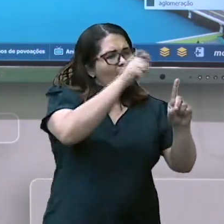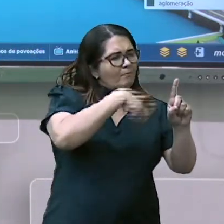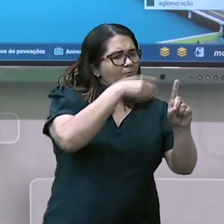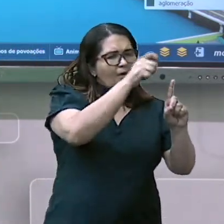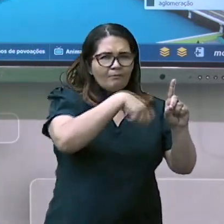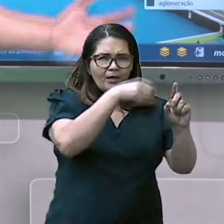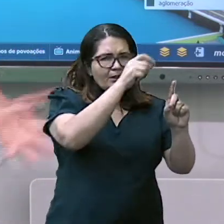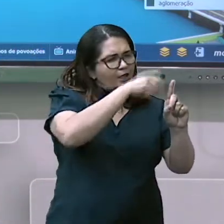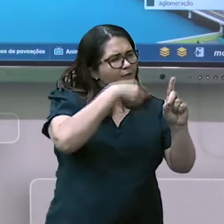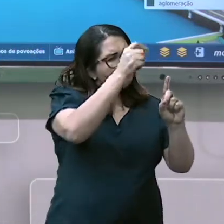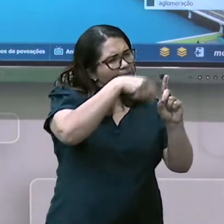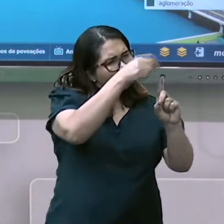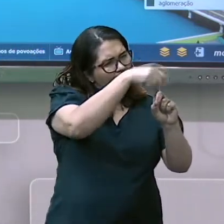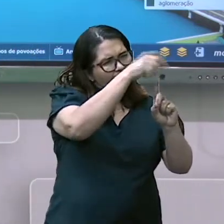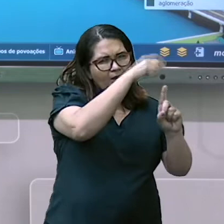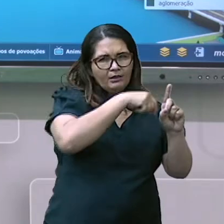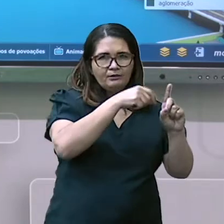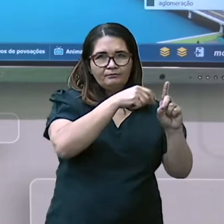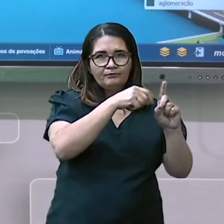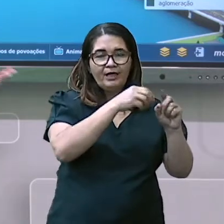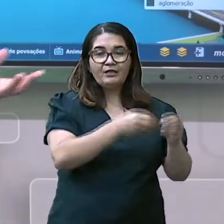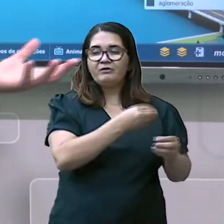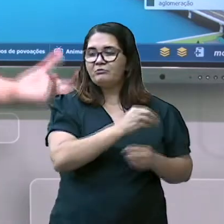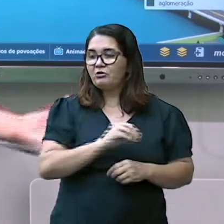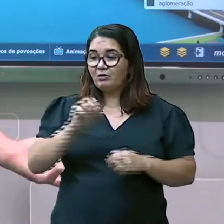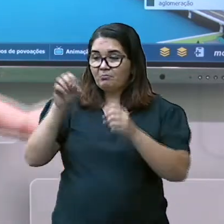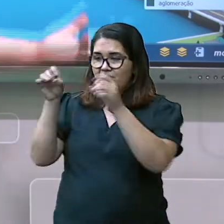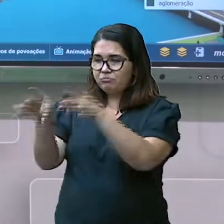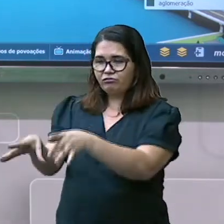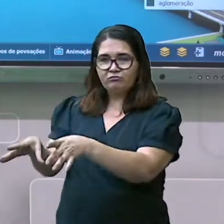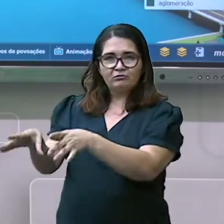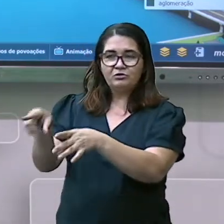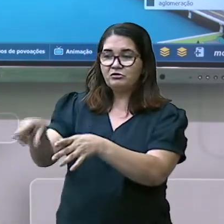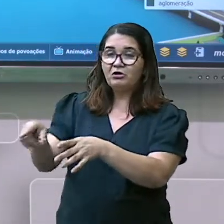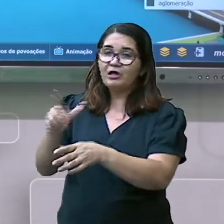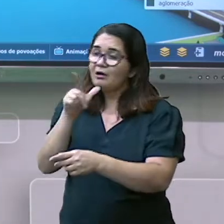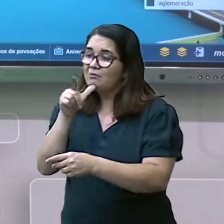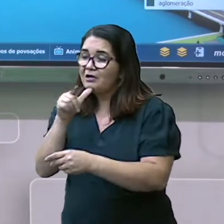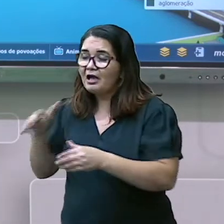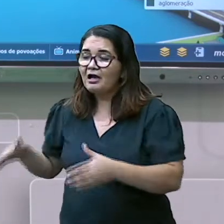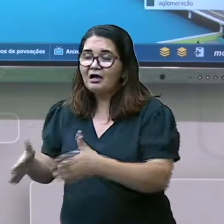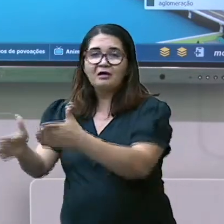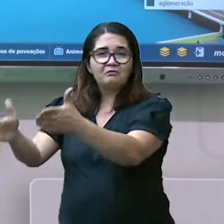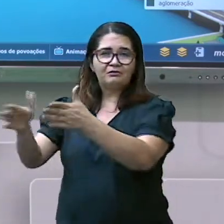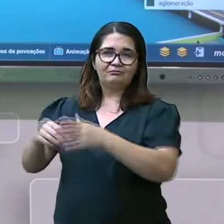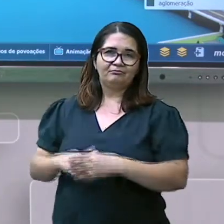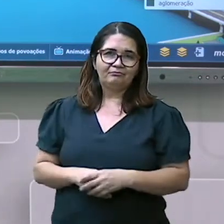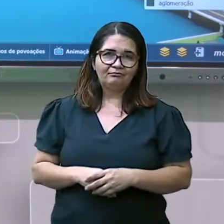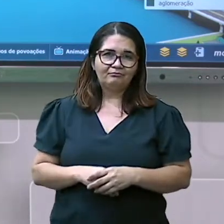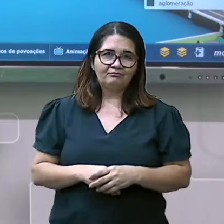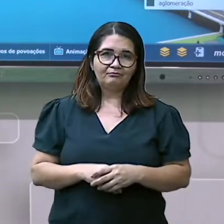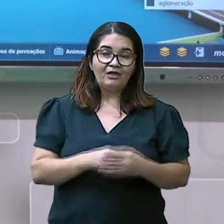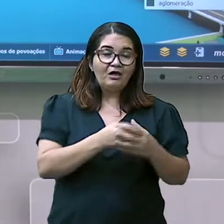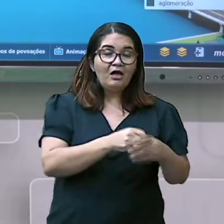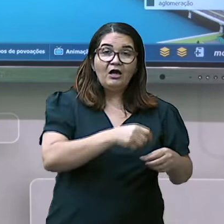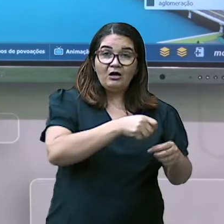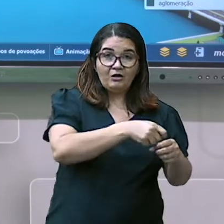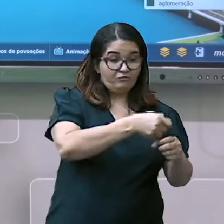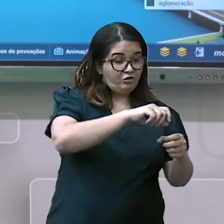sem nenhum tratamento. Nós esquecemos que nós pegamos aquela água e levamos para dentro das nossas casas.